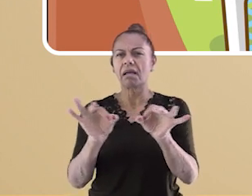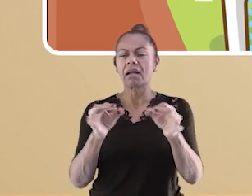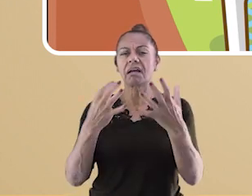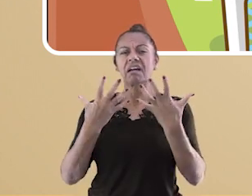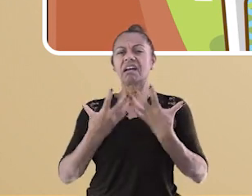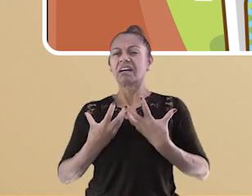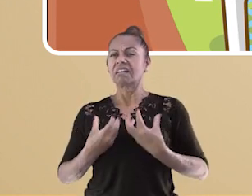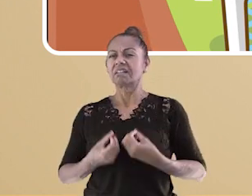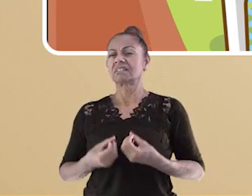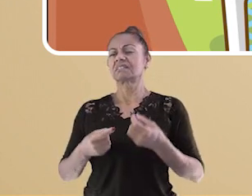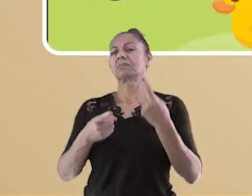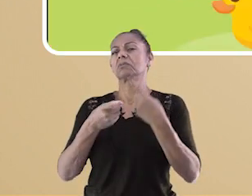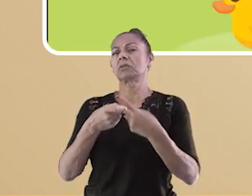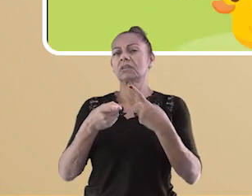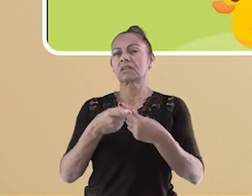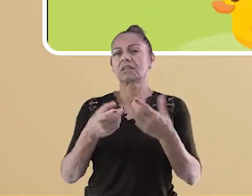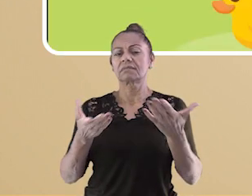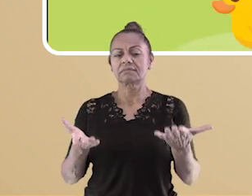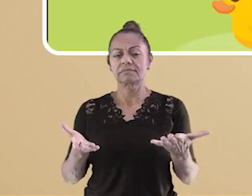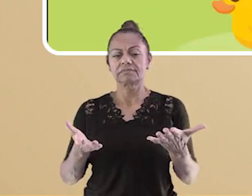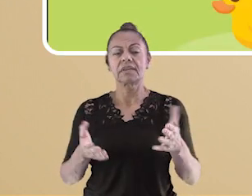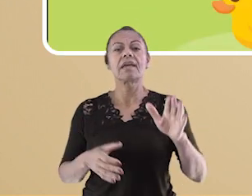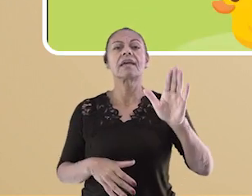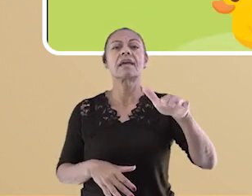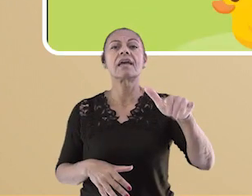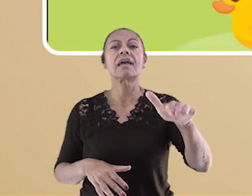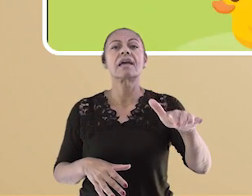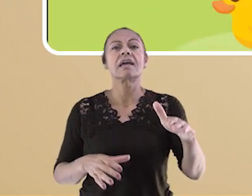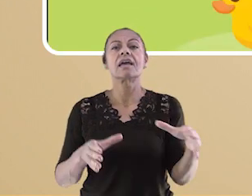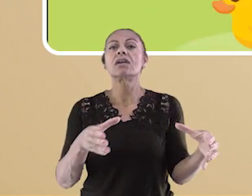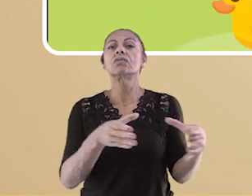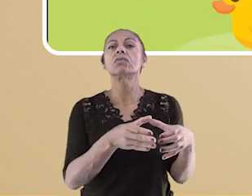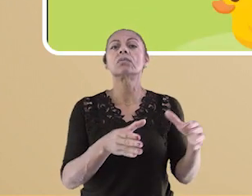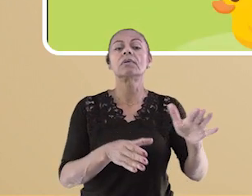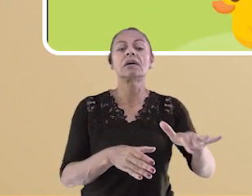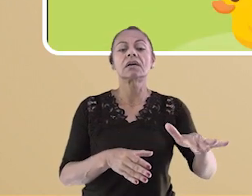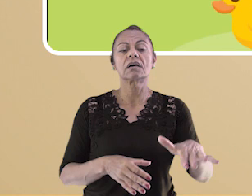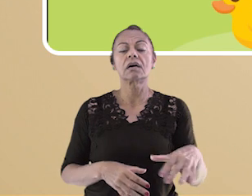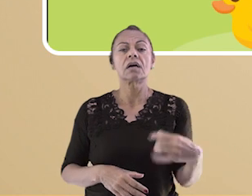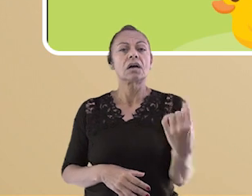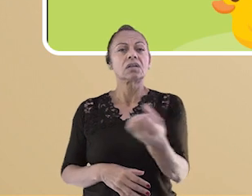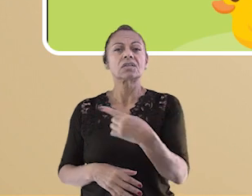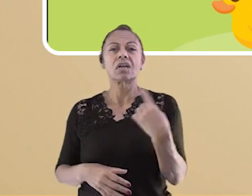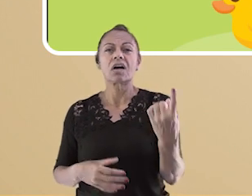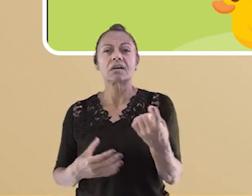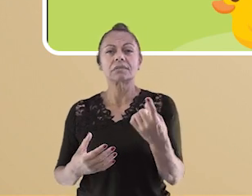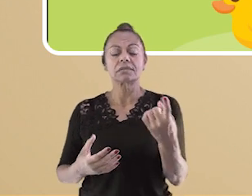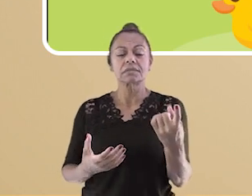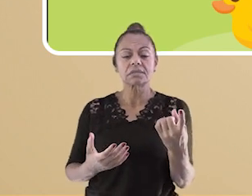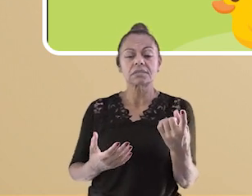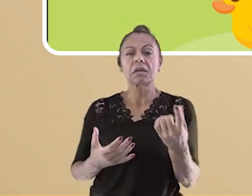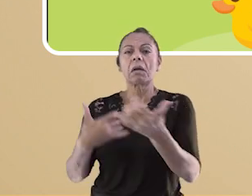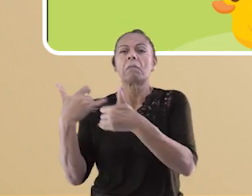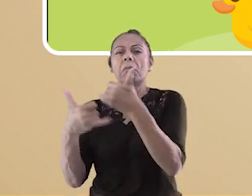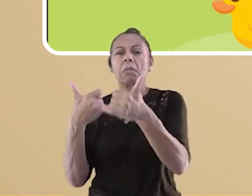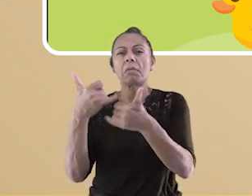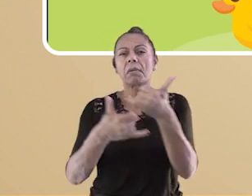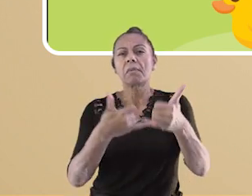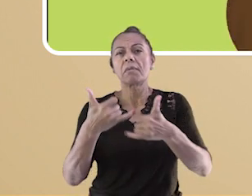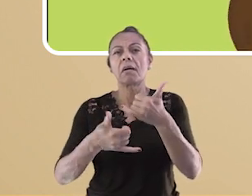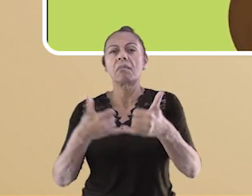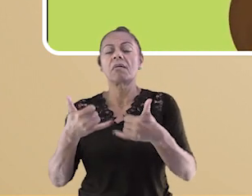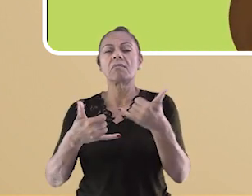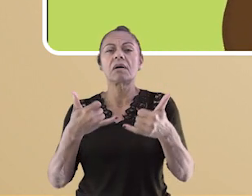tanto! Cansa tanto! Galera, acho que a gente gastou todas as nossas energias